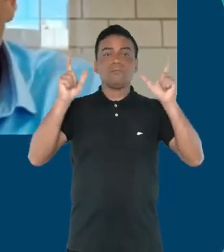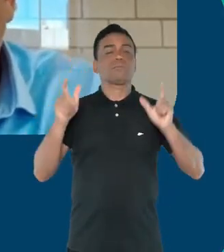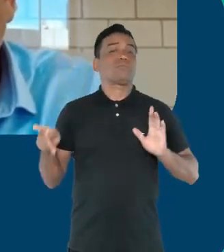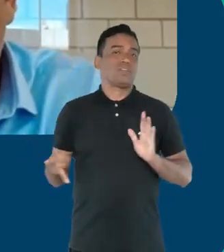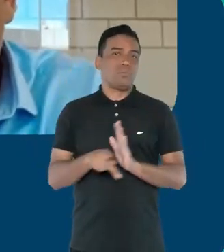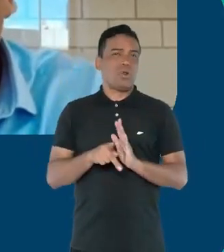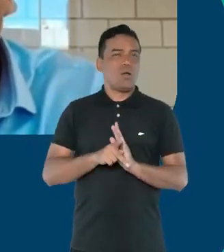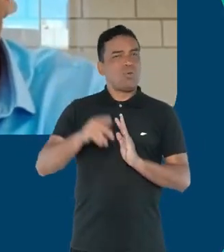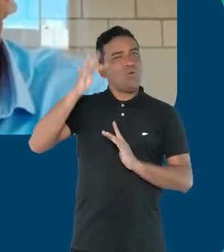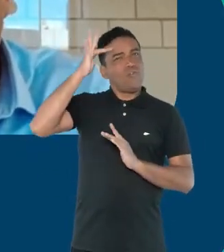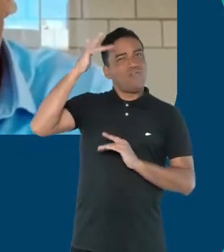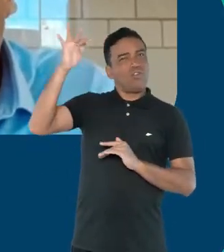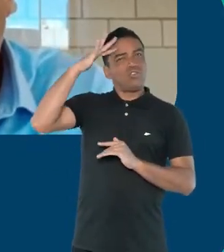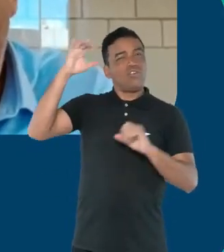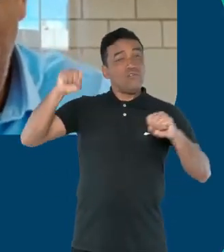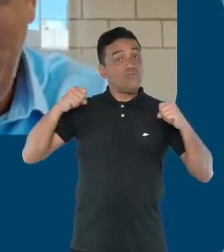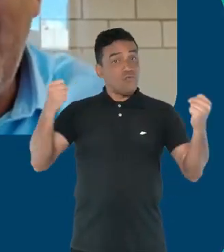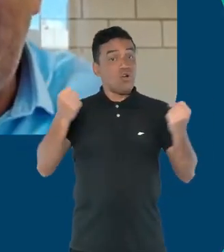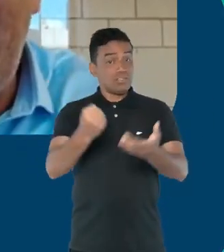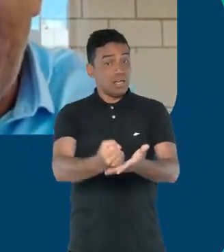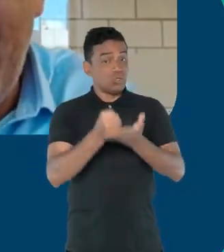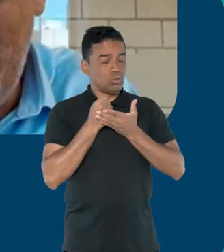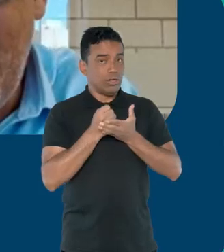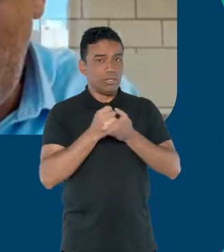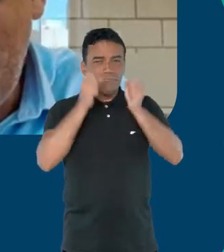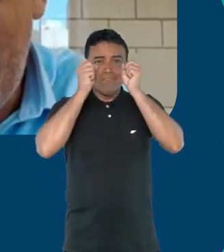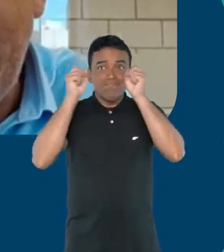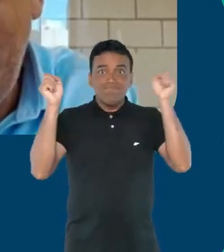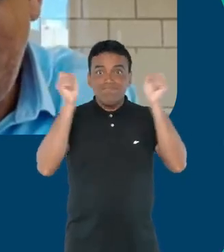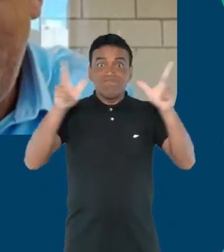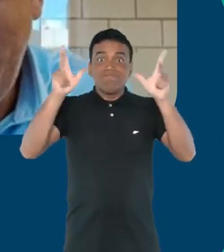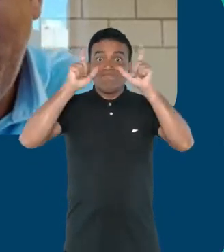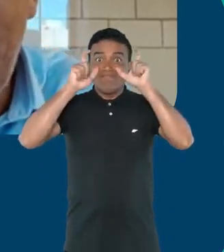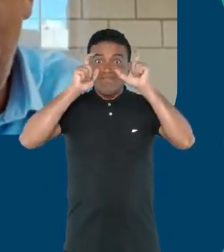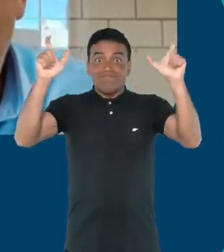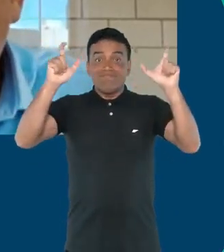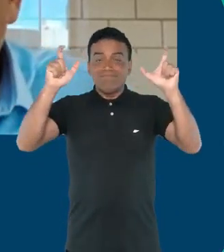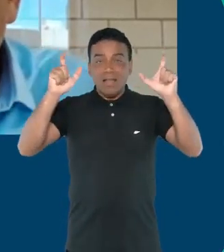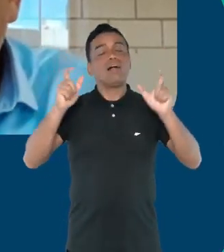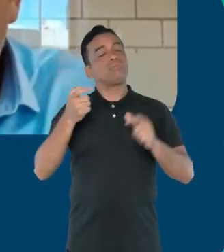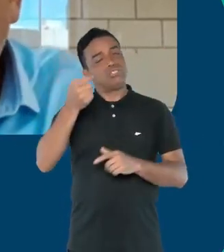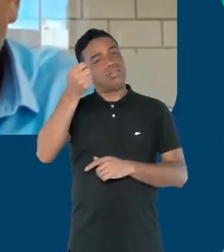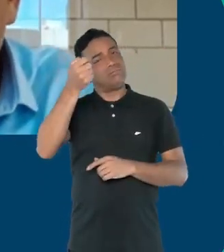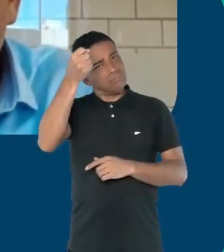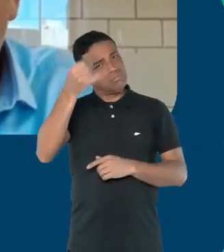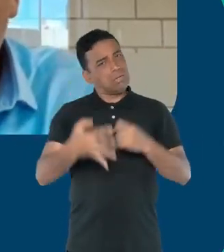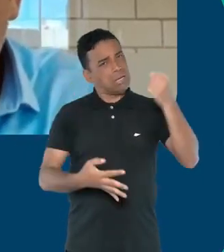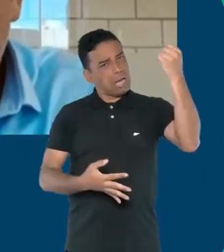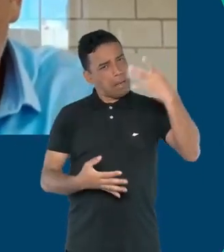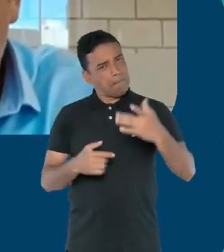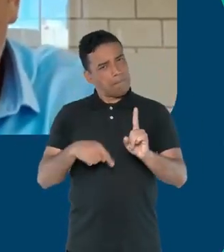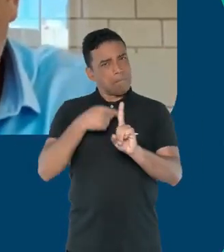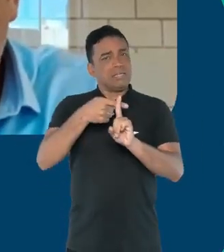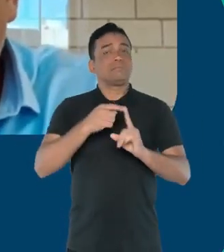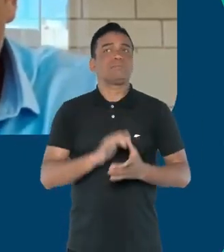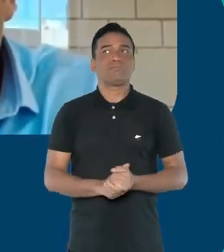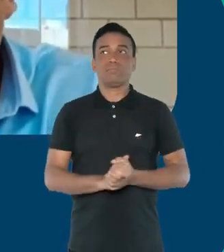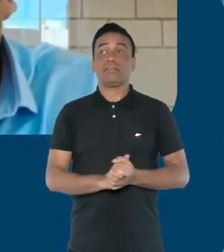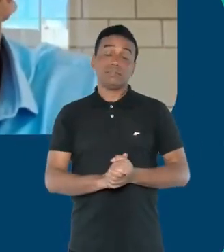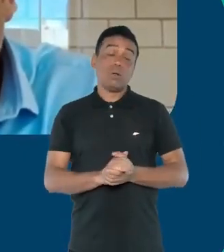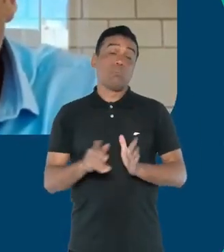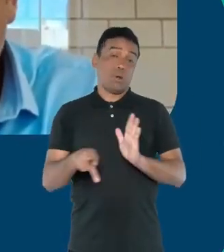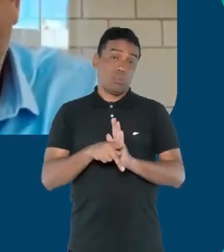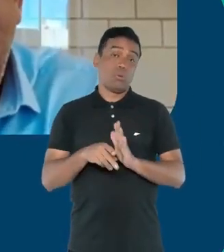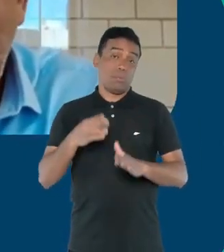uma força tal que o teria despertado, e podemos falar um pouquinho mais dessa força. O fato é que eu acabei fazendo o